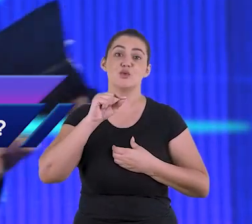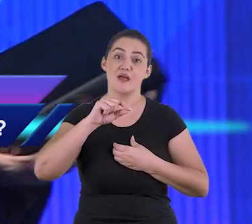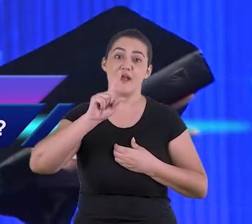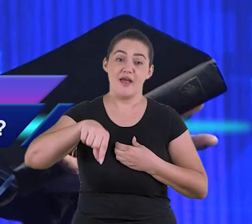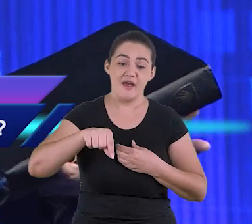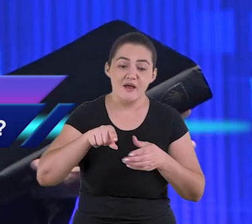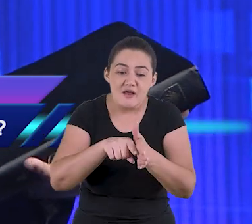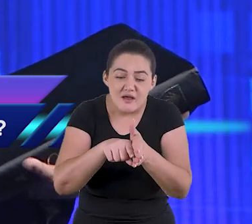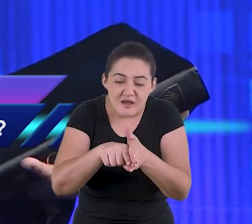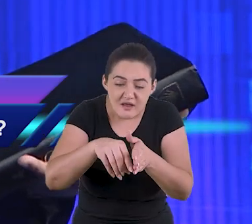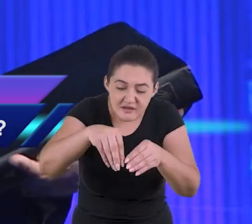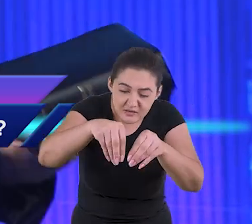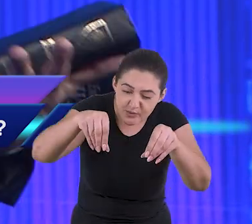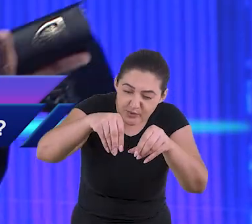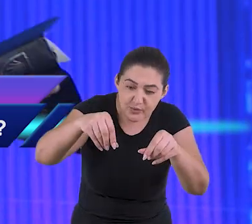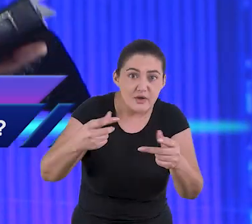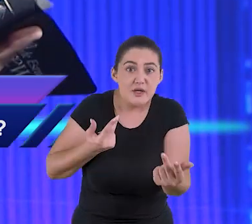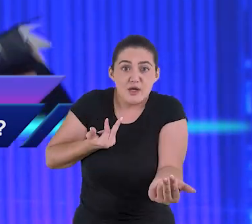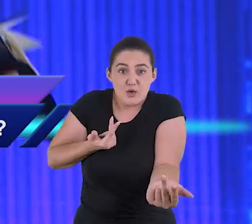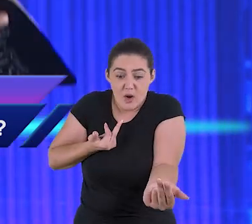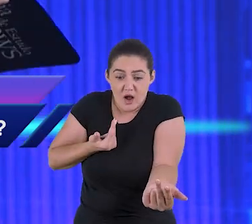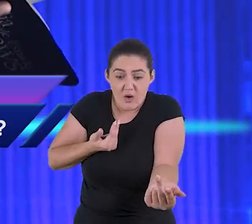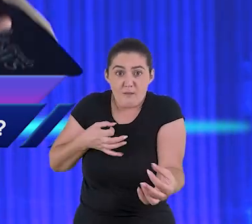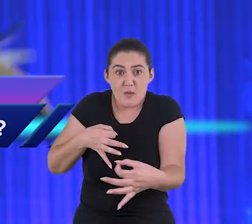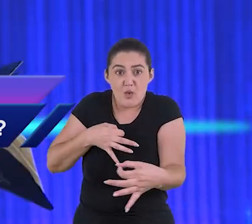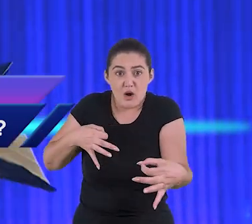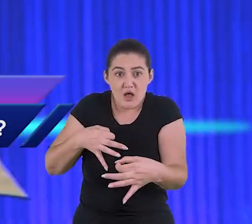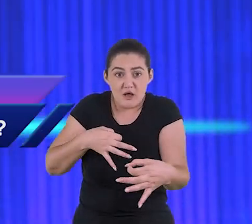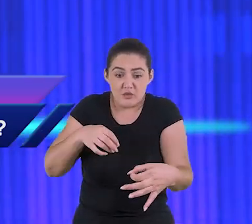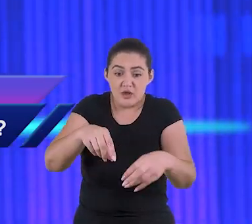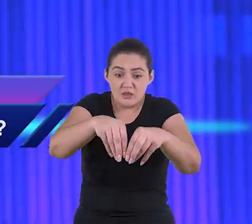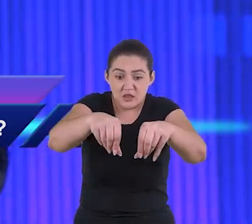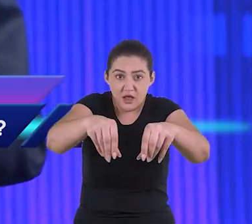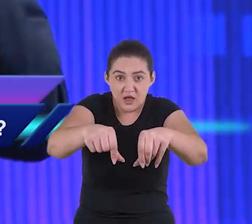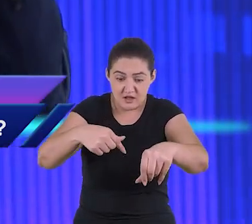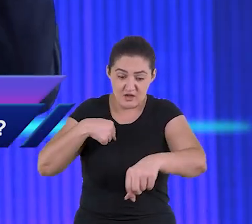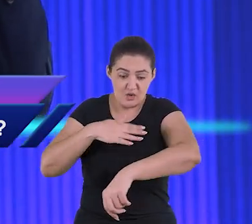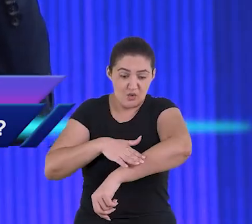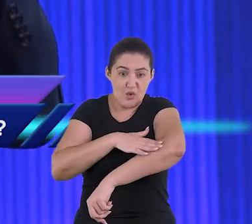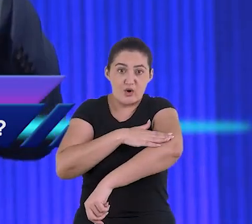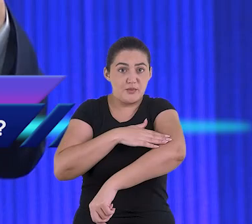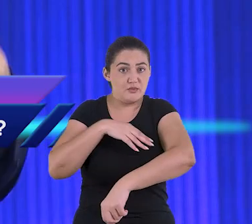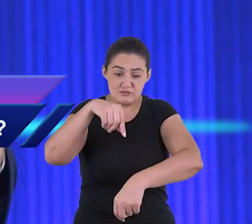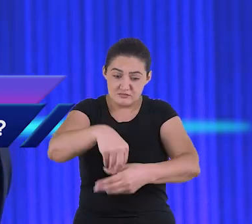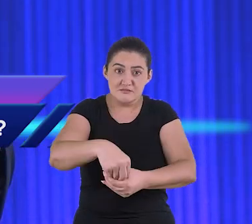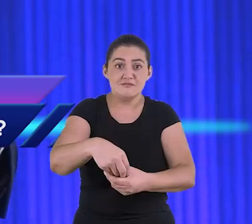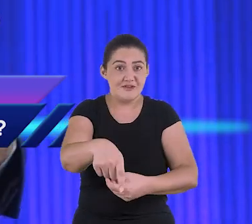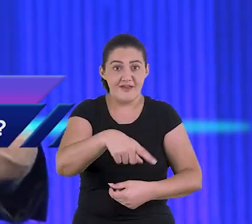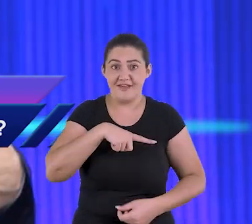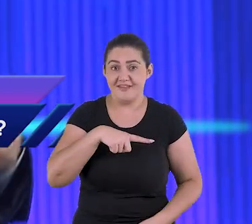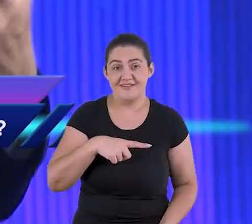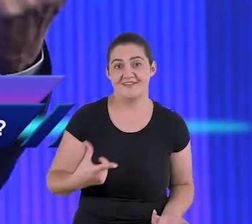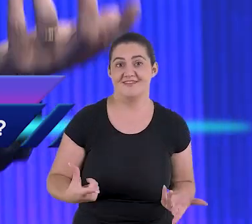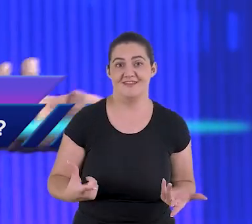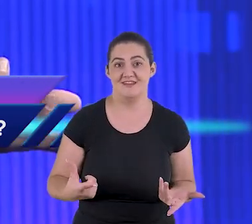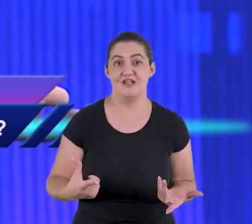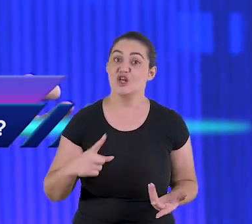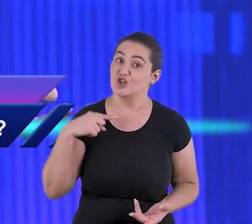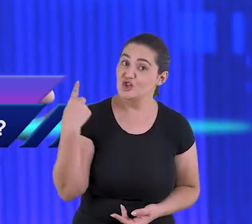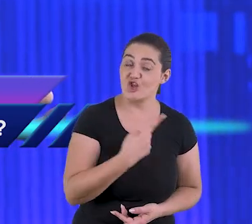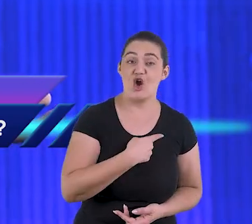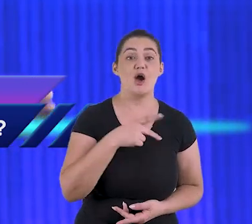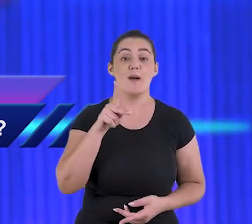Nós somos pó da terra. Deus nos fez do pó da terra. Não há nenhum elemento químico no corpo humano que não exista